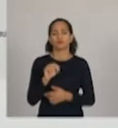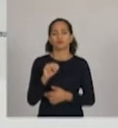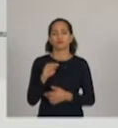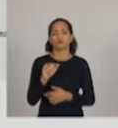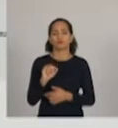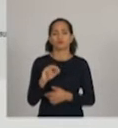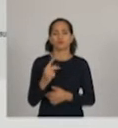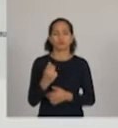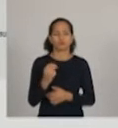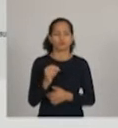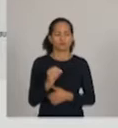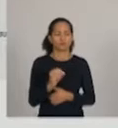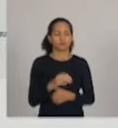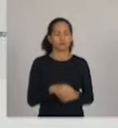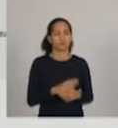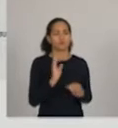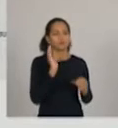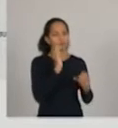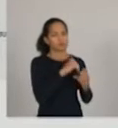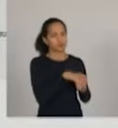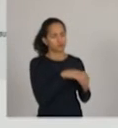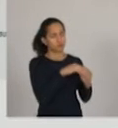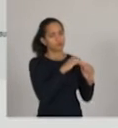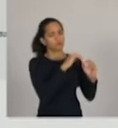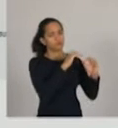Conforme o relato de Vossa Excelência.